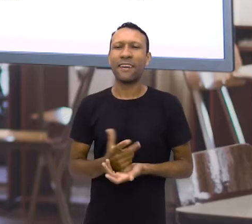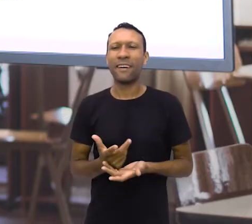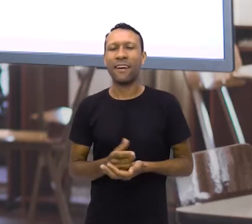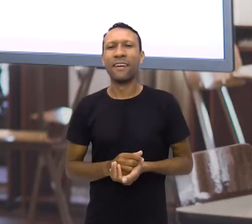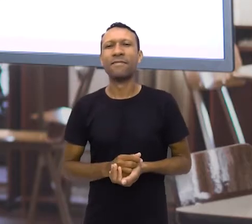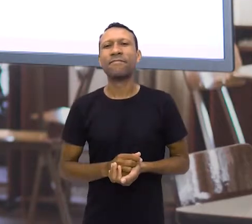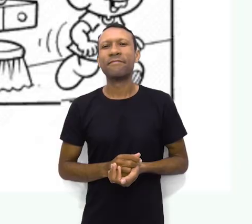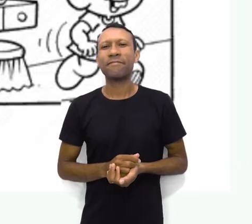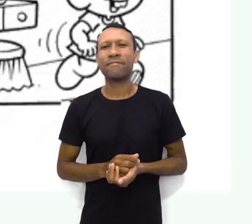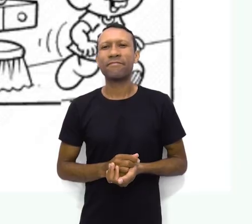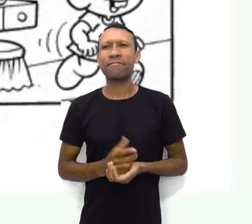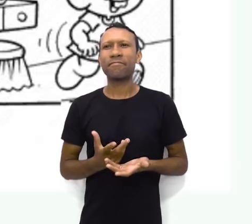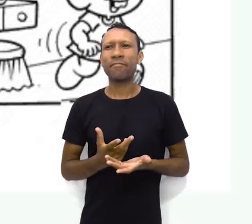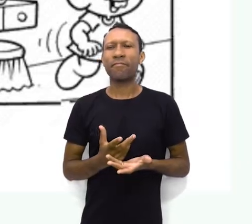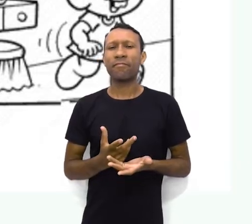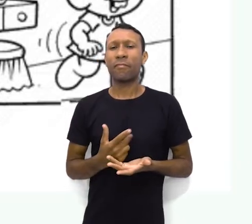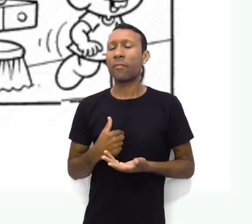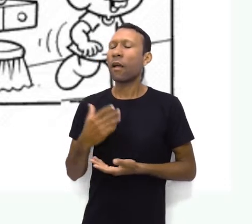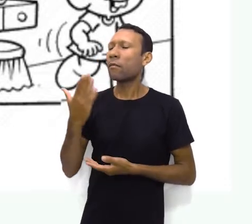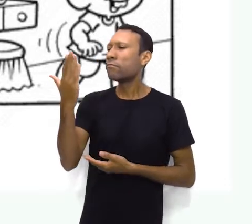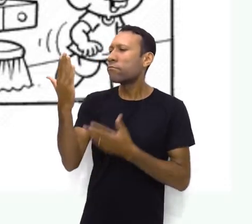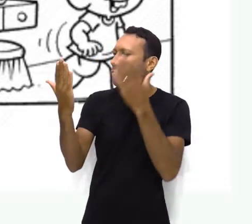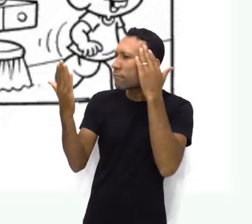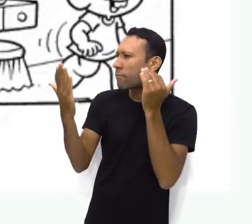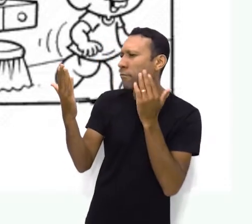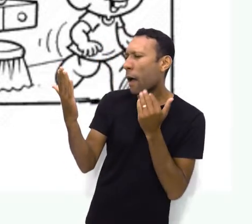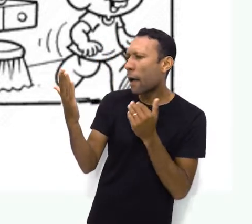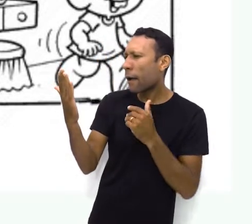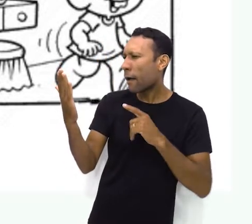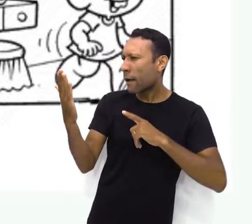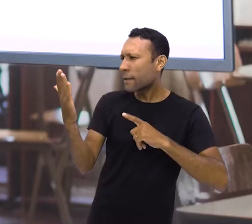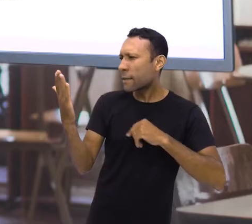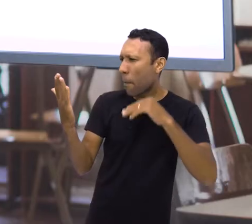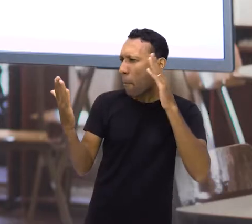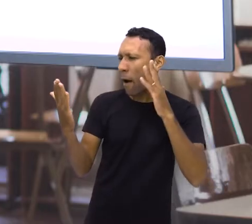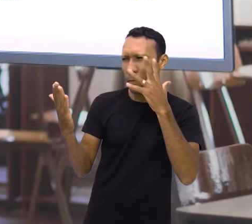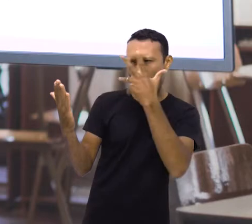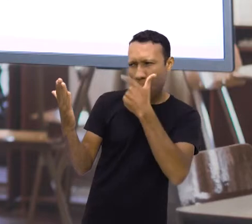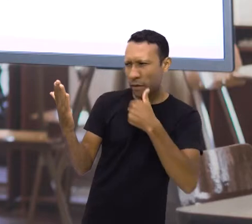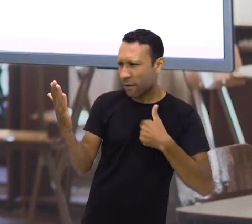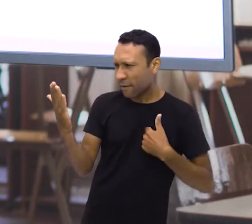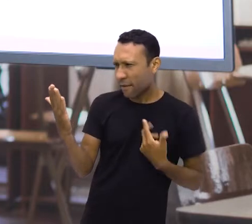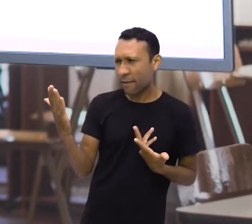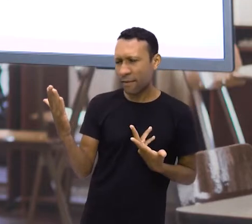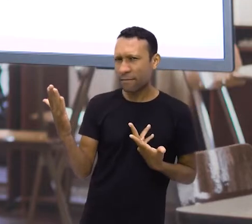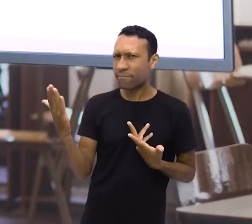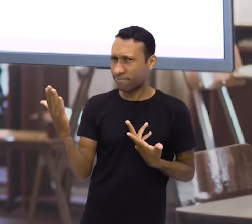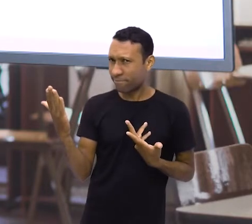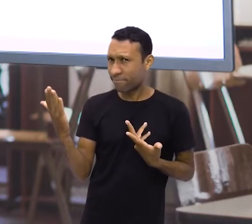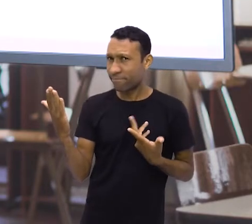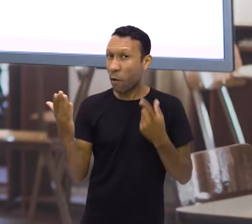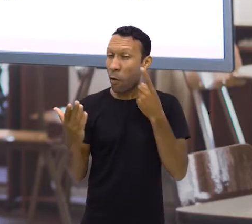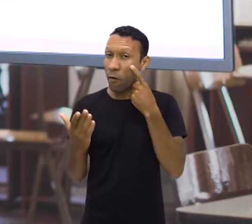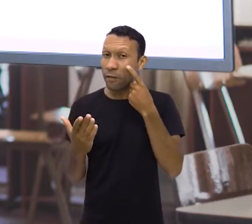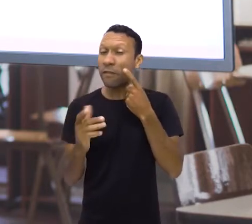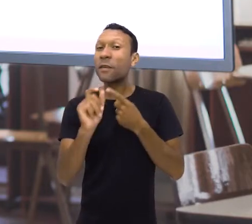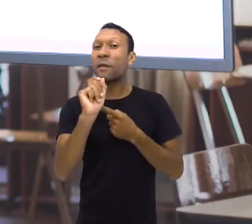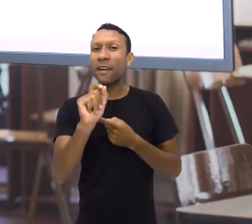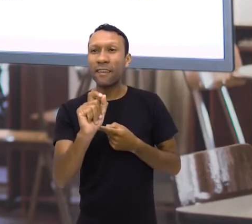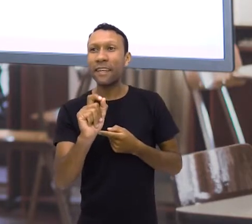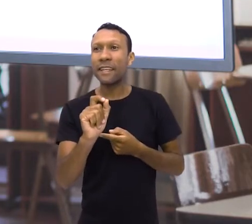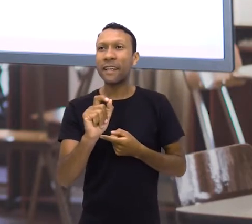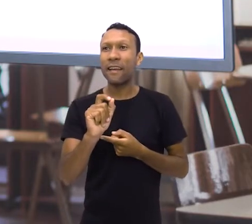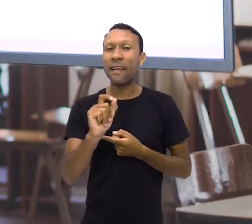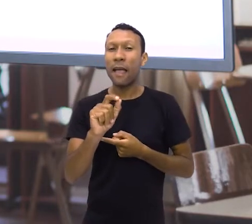Maurício de Souza. Espelho meu. Alguém mais bonitinha do que eu? Note, quando eu falei lá no início da aula,